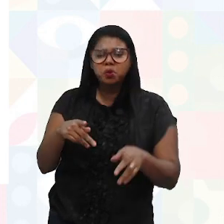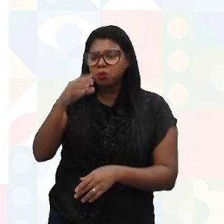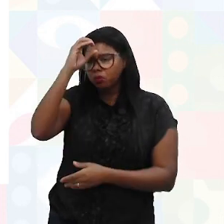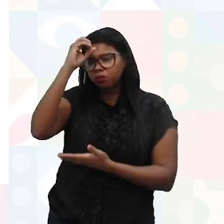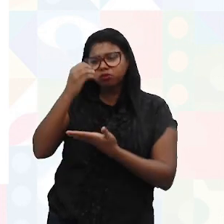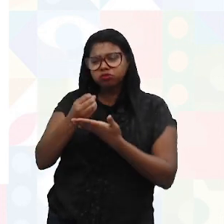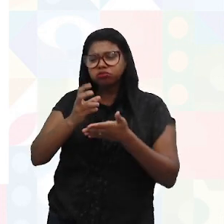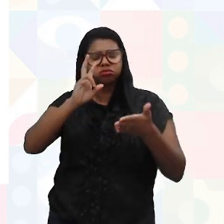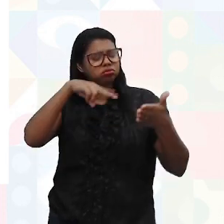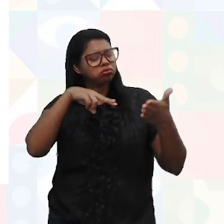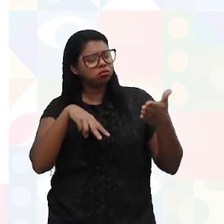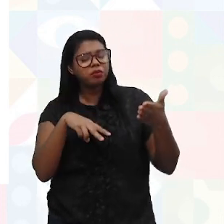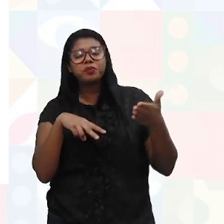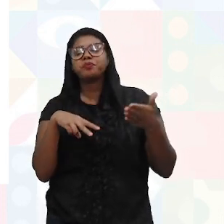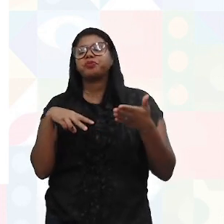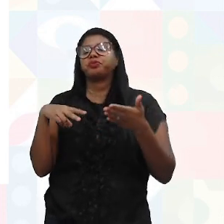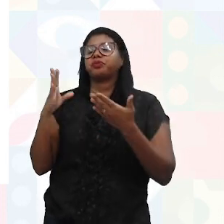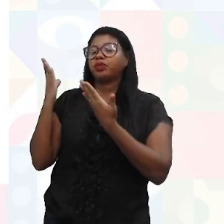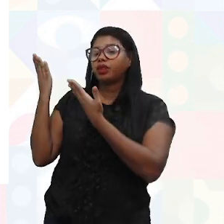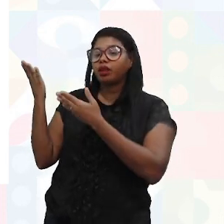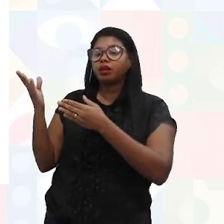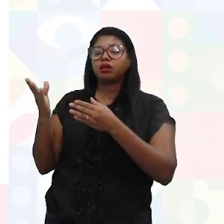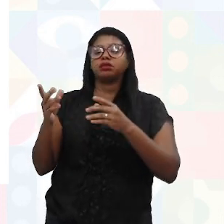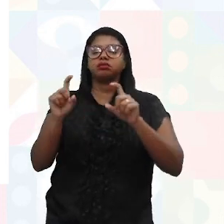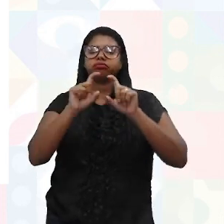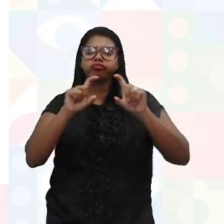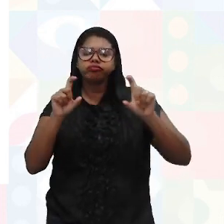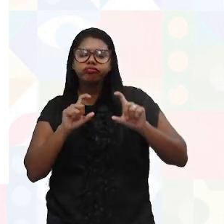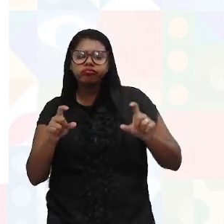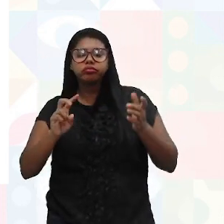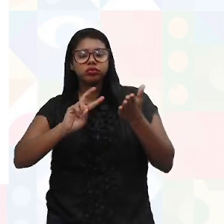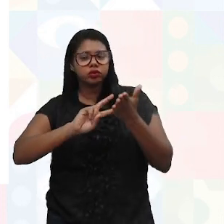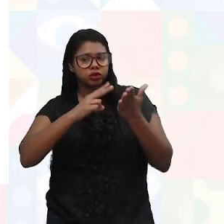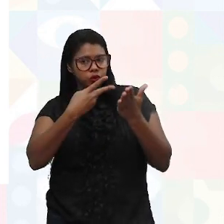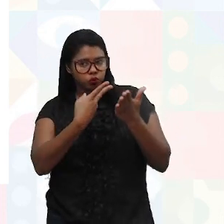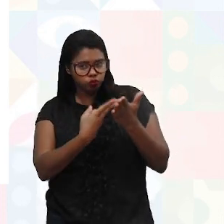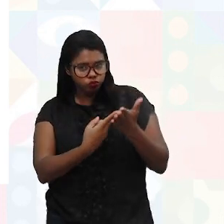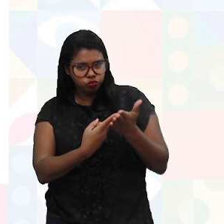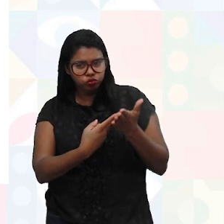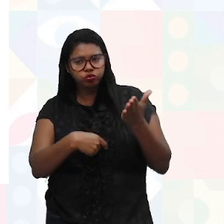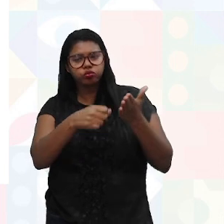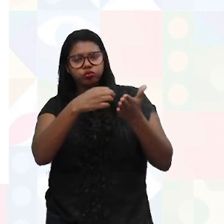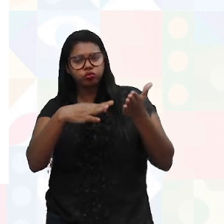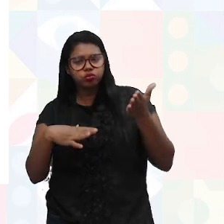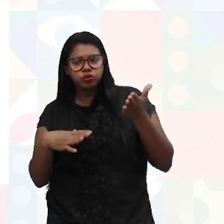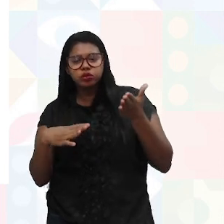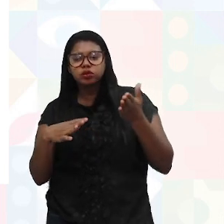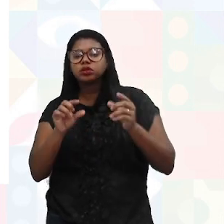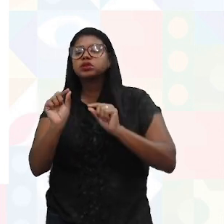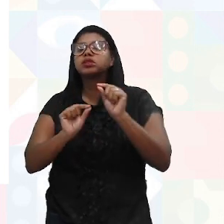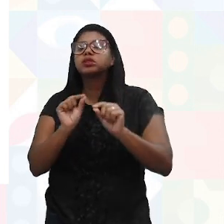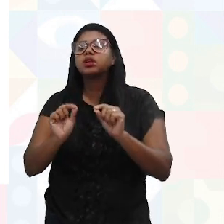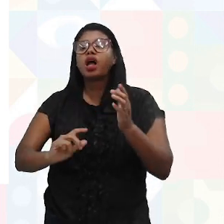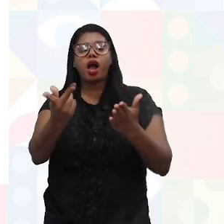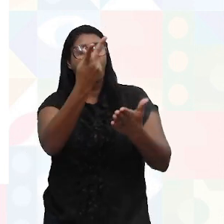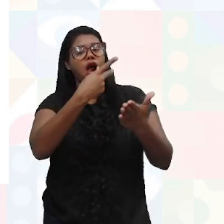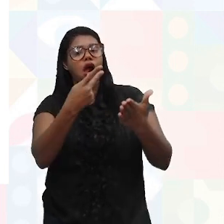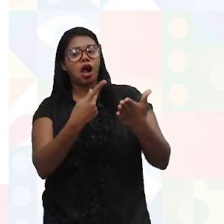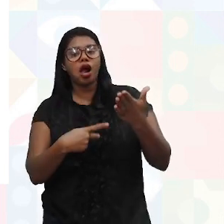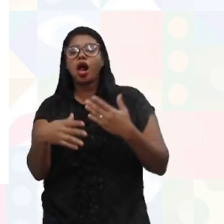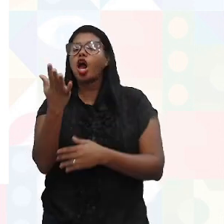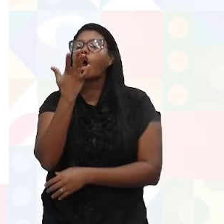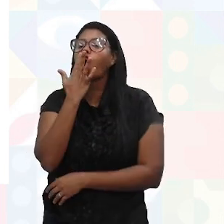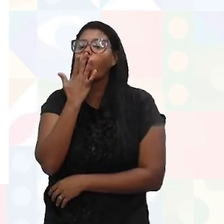ler, né? Então, essas mensagens elas eram traduzidas através dessas imagens. E aí, com o uso de bastante